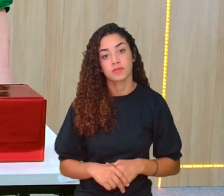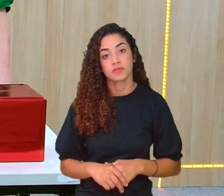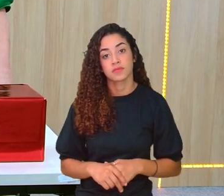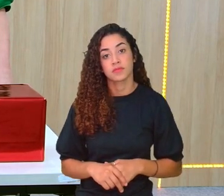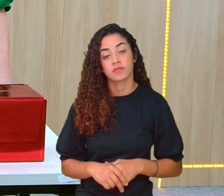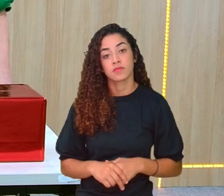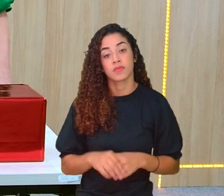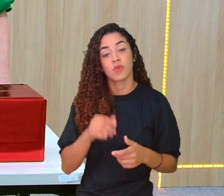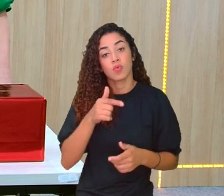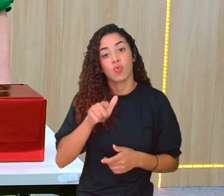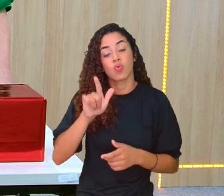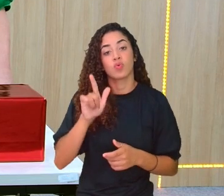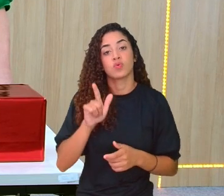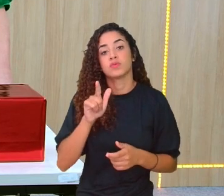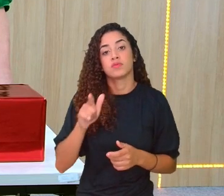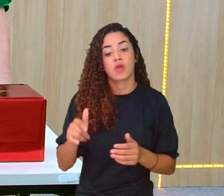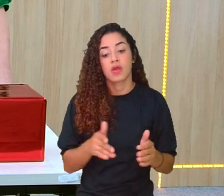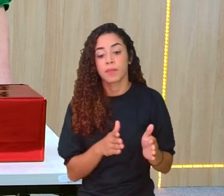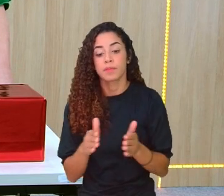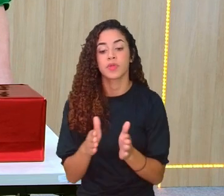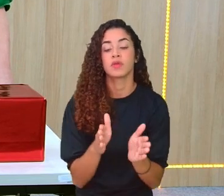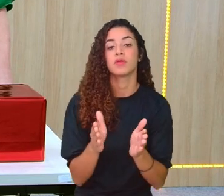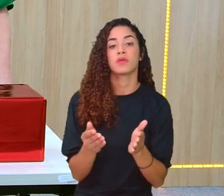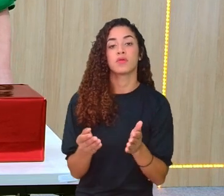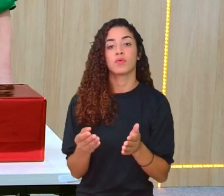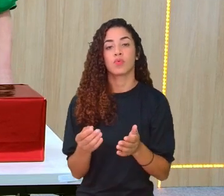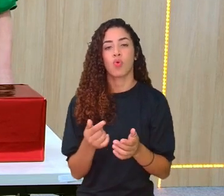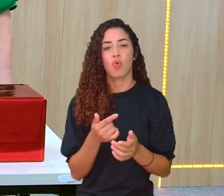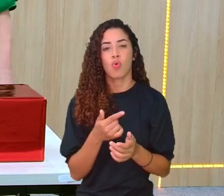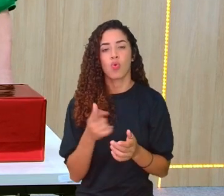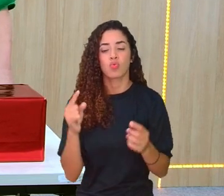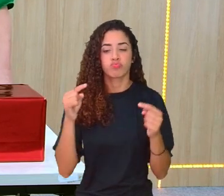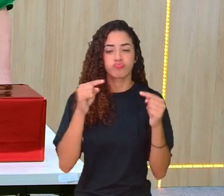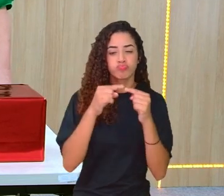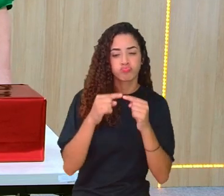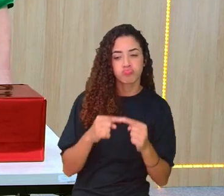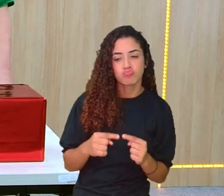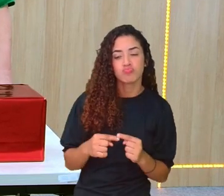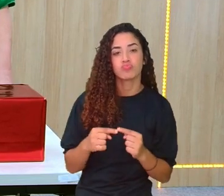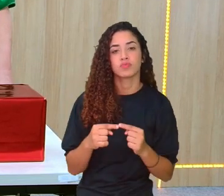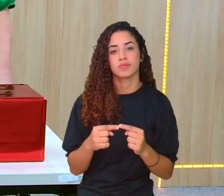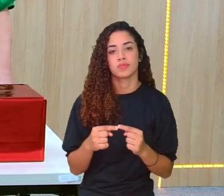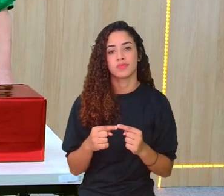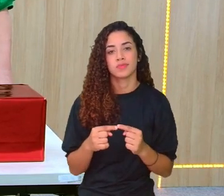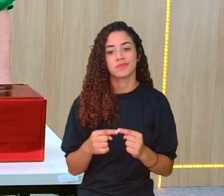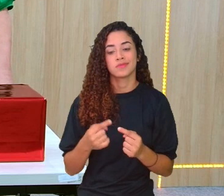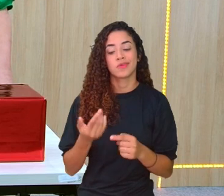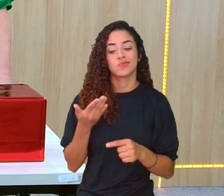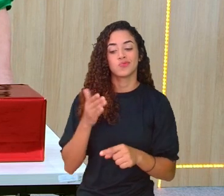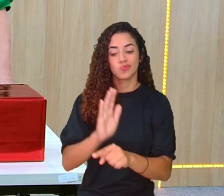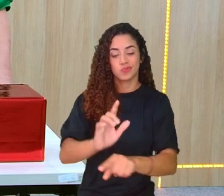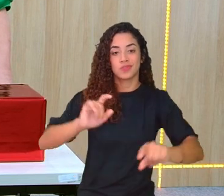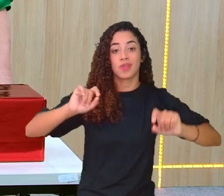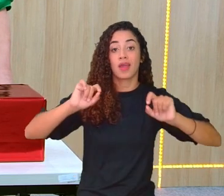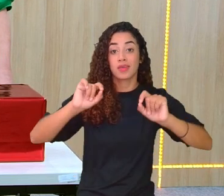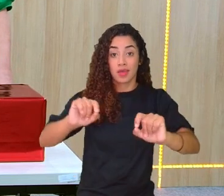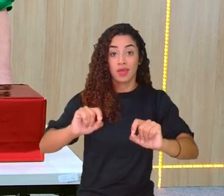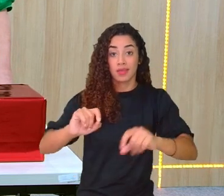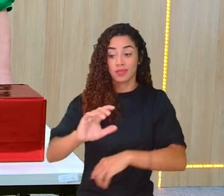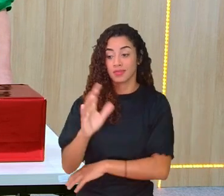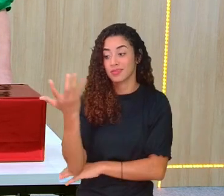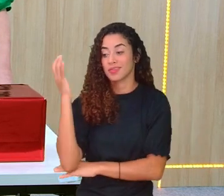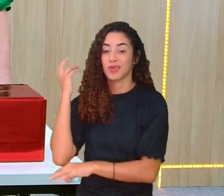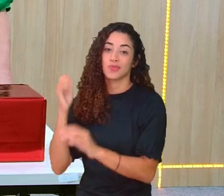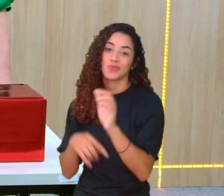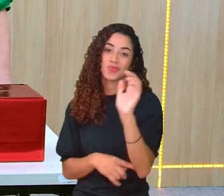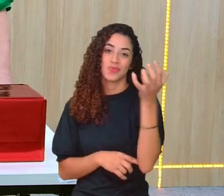dá outro destino, dá outra aplicação, você está ajudando a natureza. E